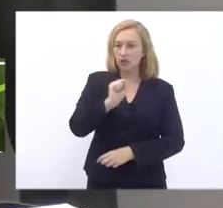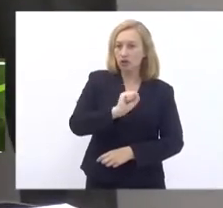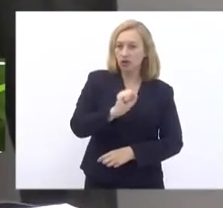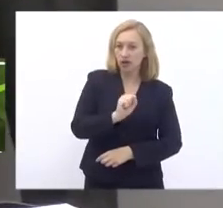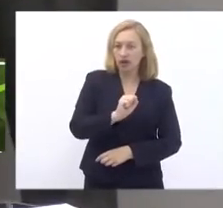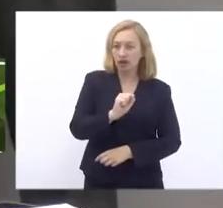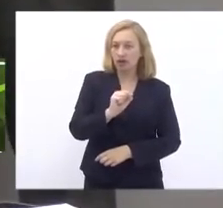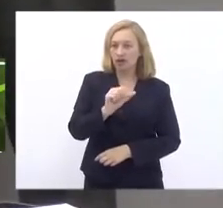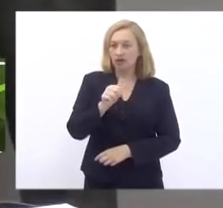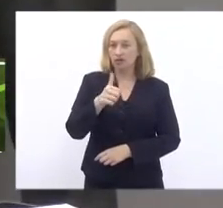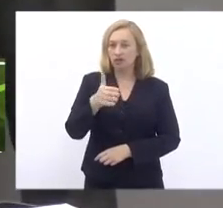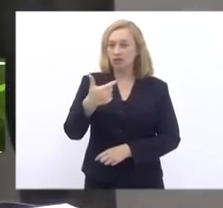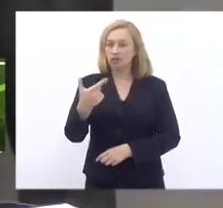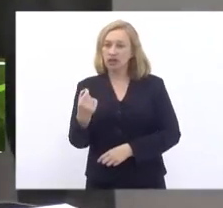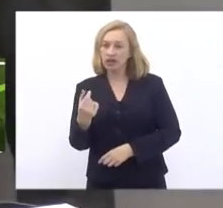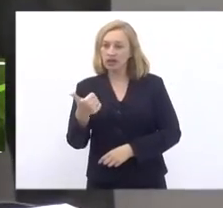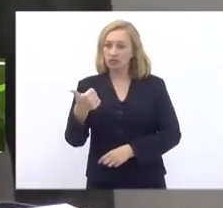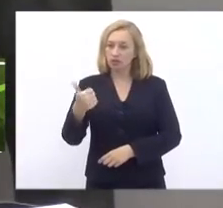o décimo primeiro.